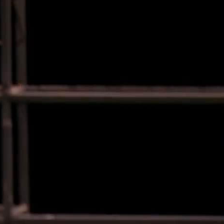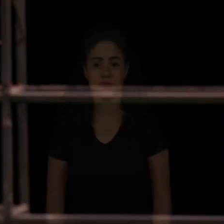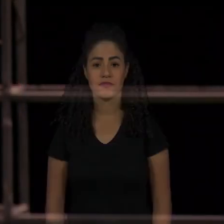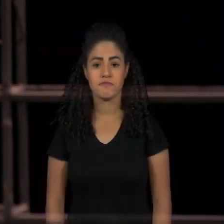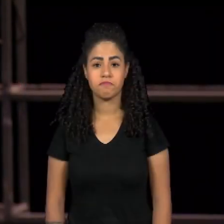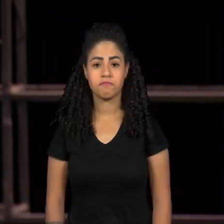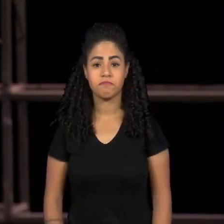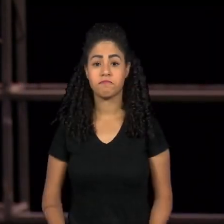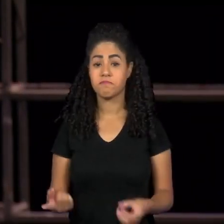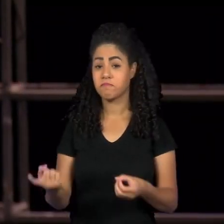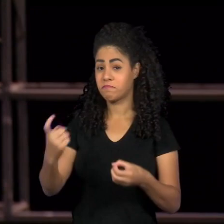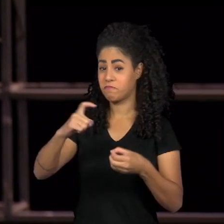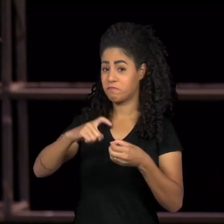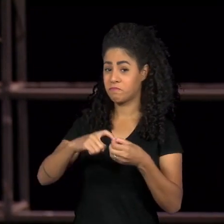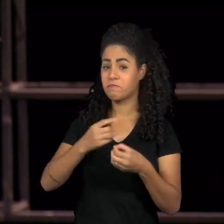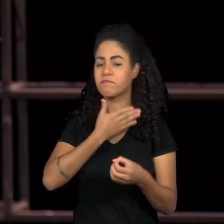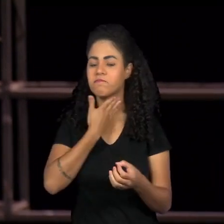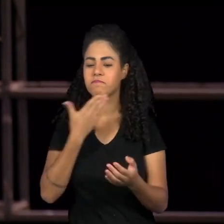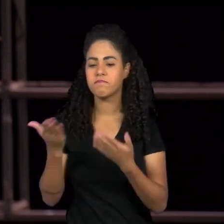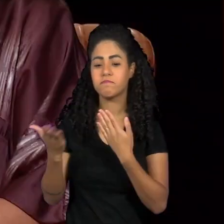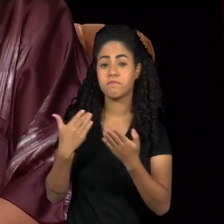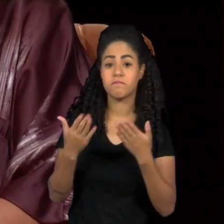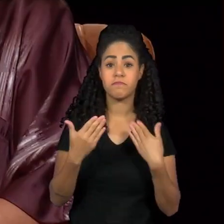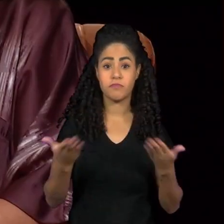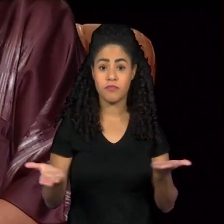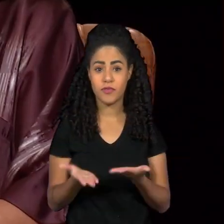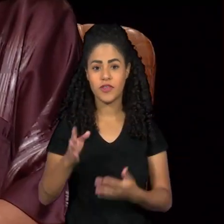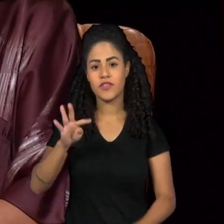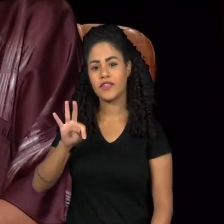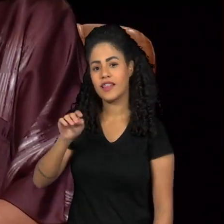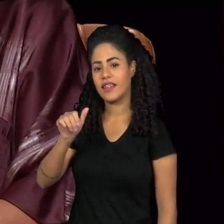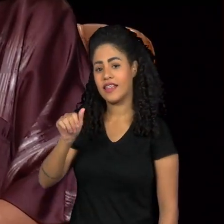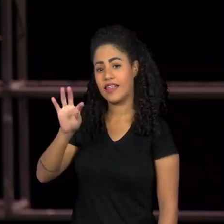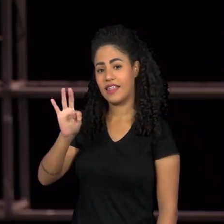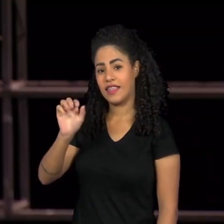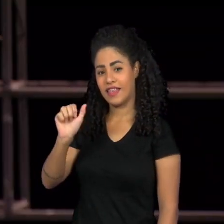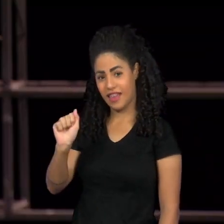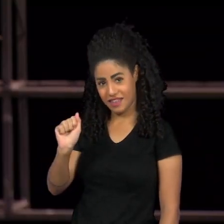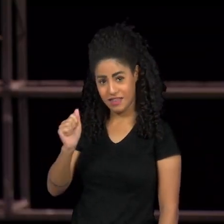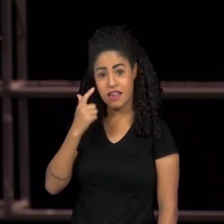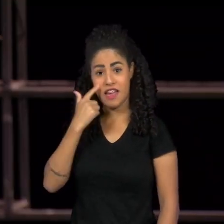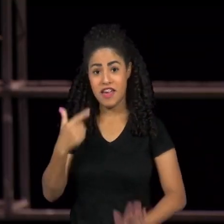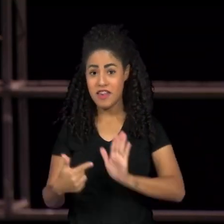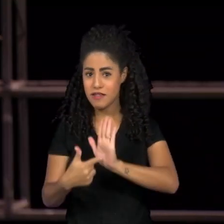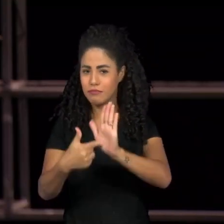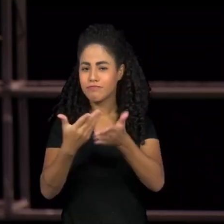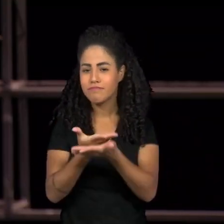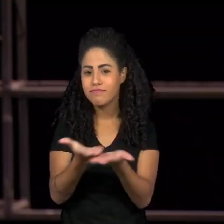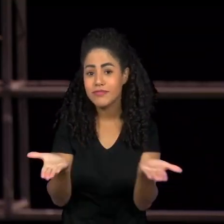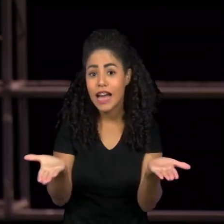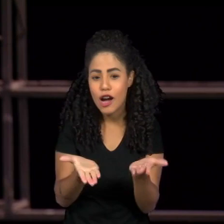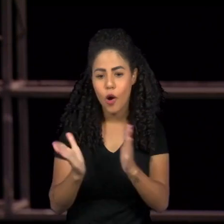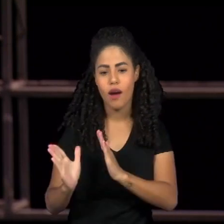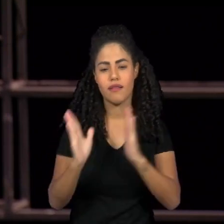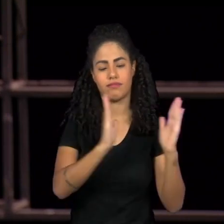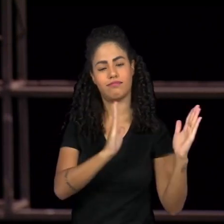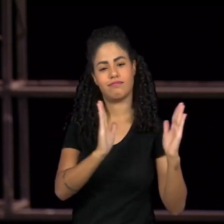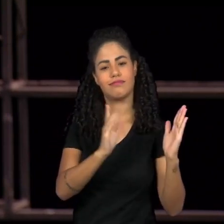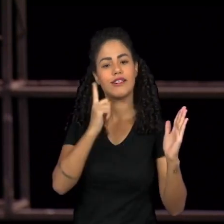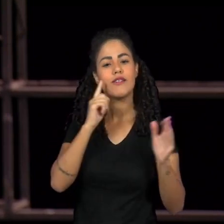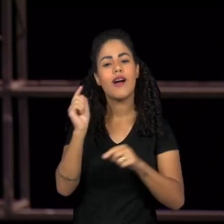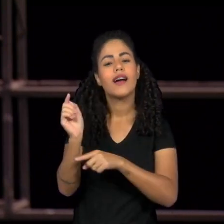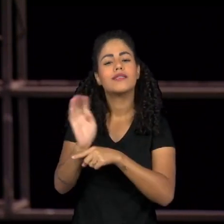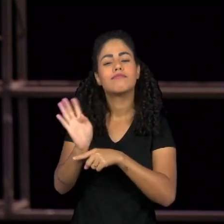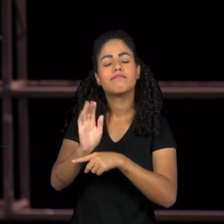Estamos de volta para o nosso bate-papo hoje com Tata Amaral. Tata, a gente já abre esse bloco com o depoimento de uma